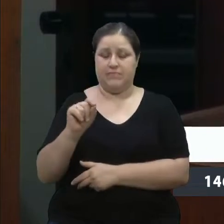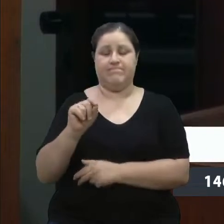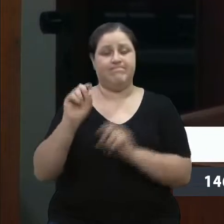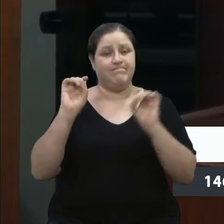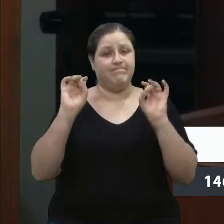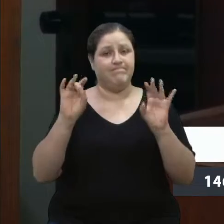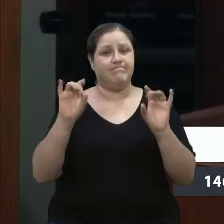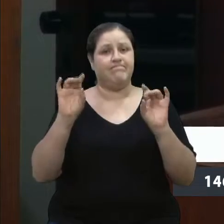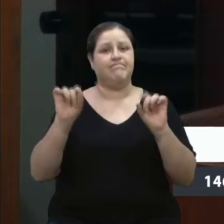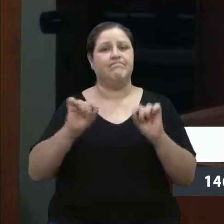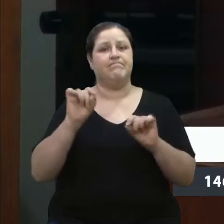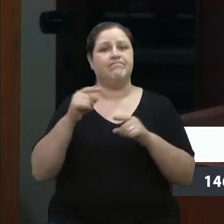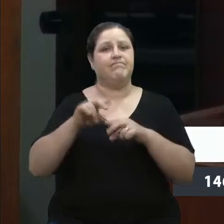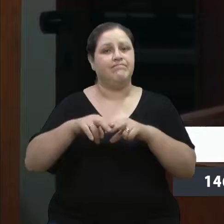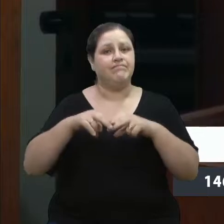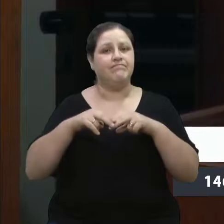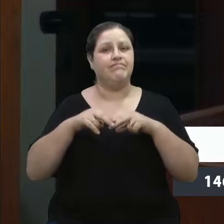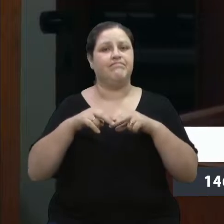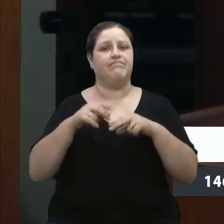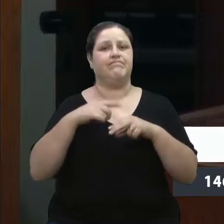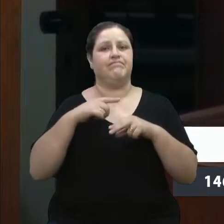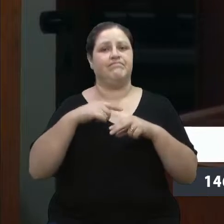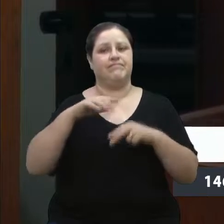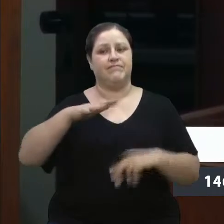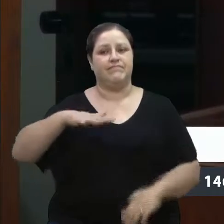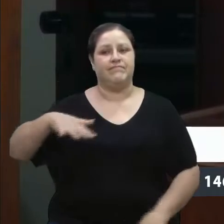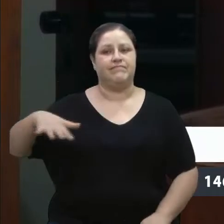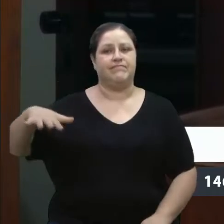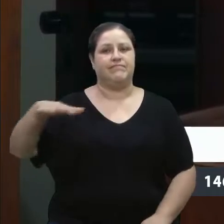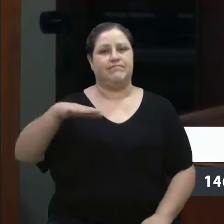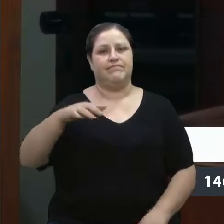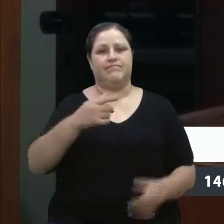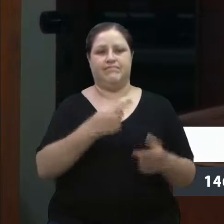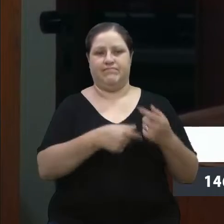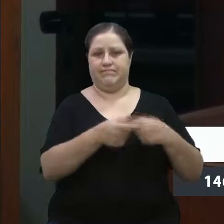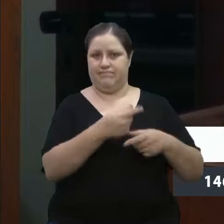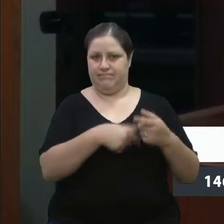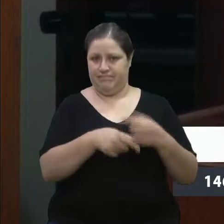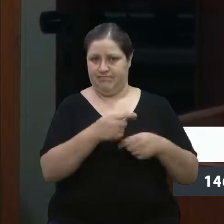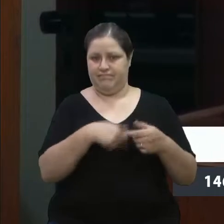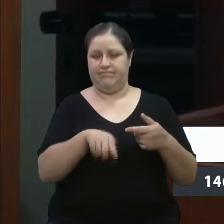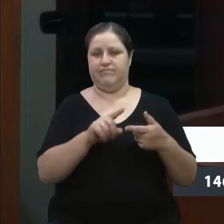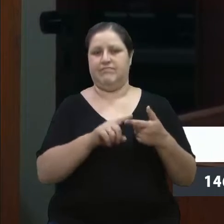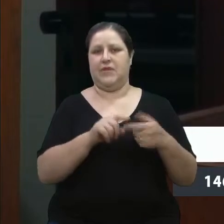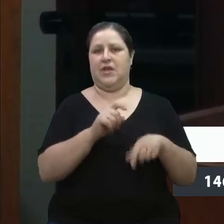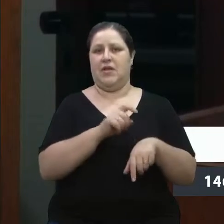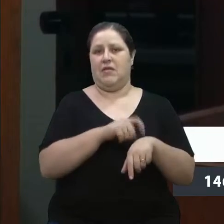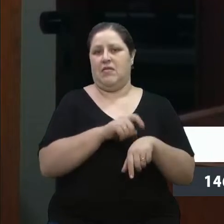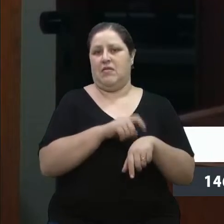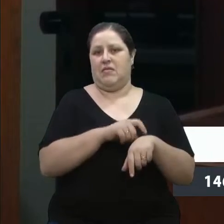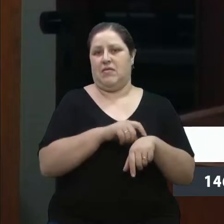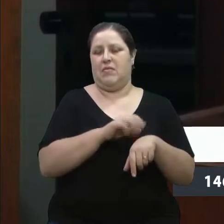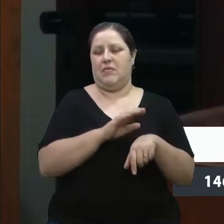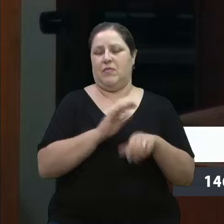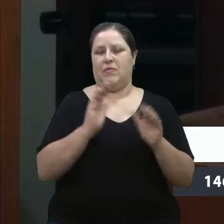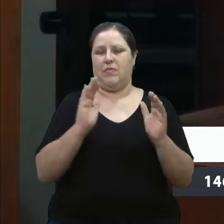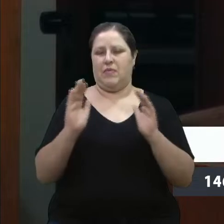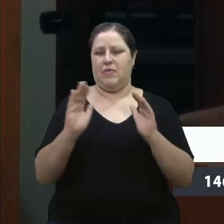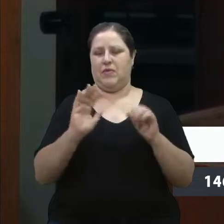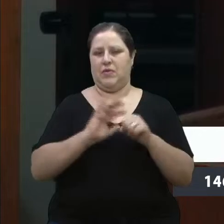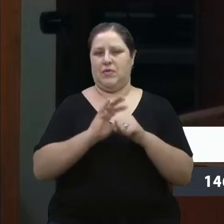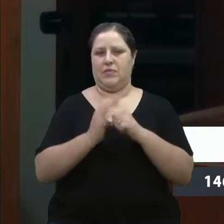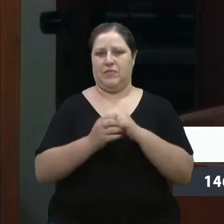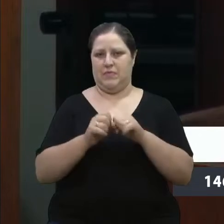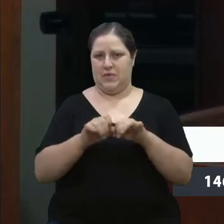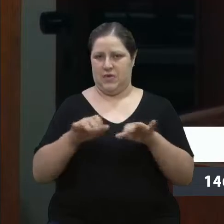especialmente em razão da situação econômica e do tempo de pandemia que nós